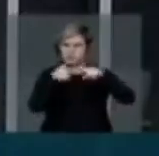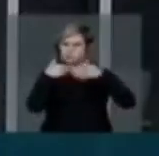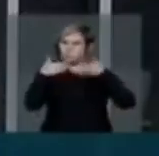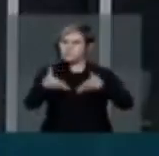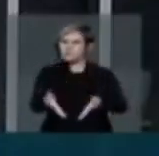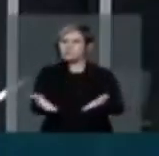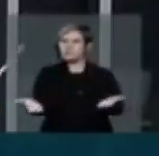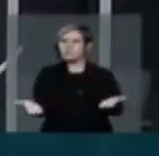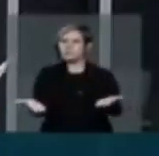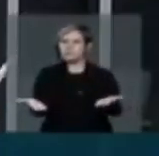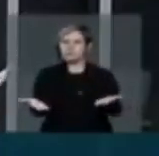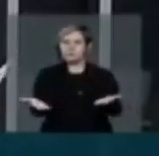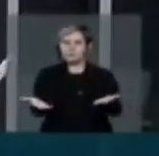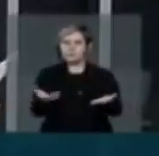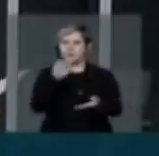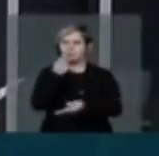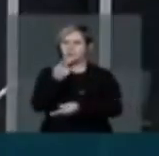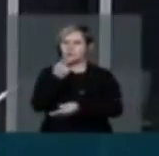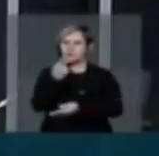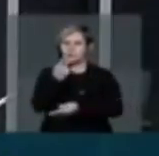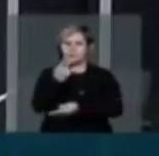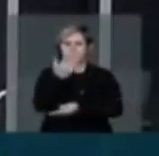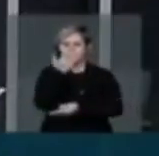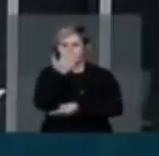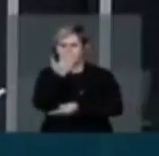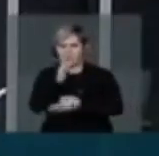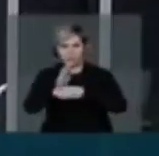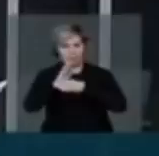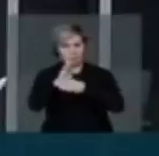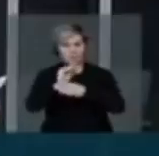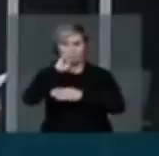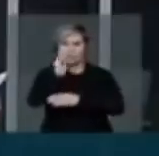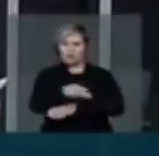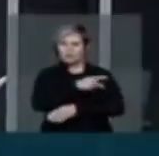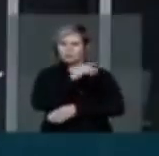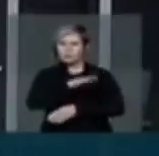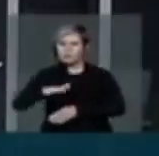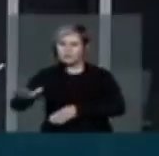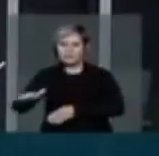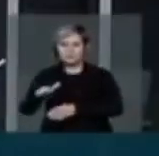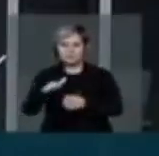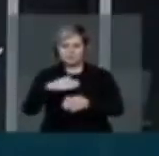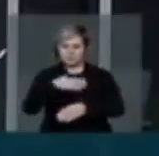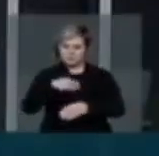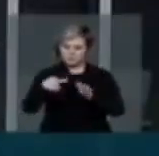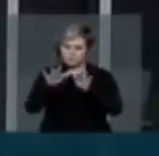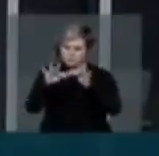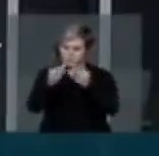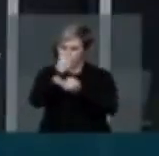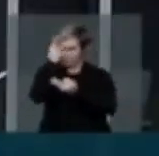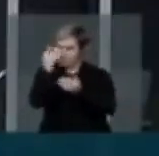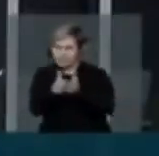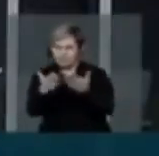parte, cuida de 4 mil crianças todos os dias, filhos de pessoas pobres, de manhã e à